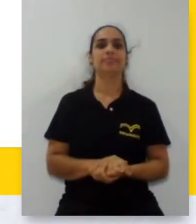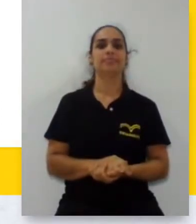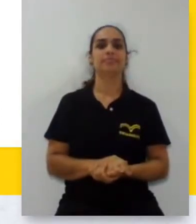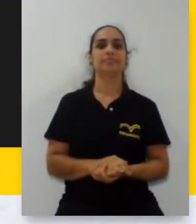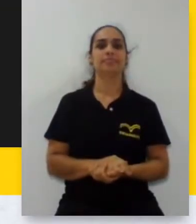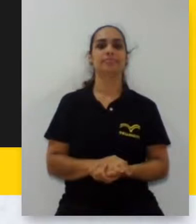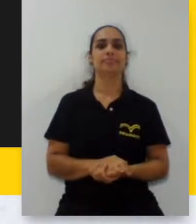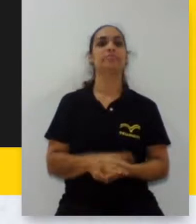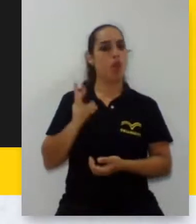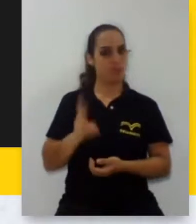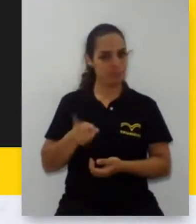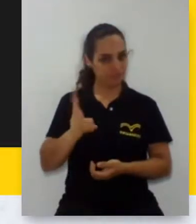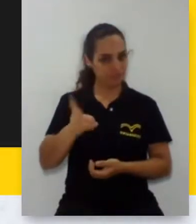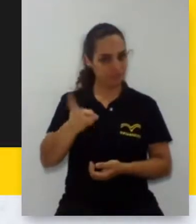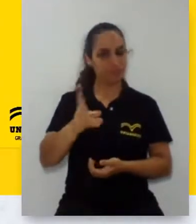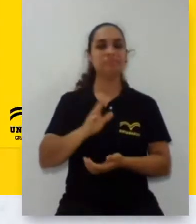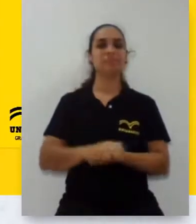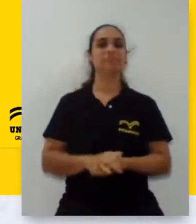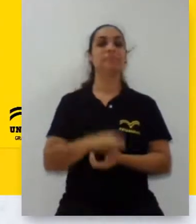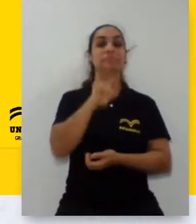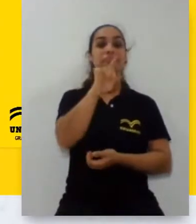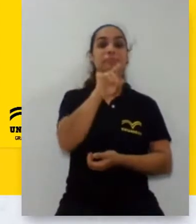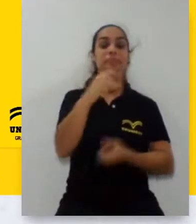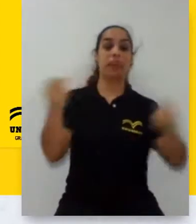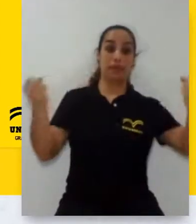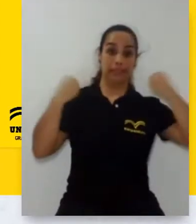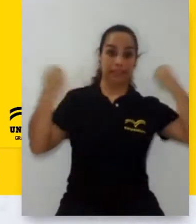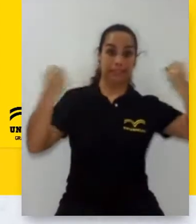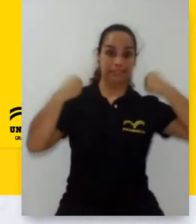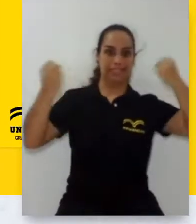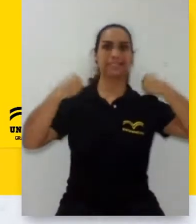exercício no calor, pessoal. Falei para vocês, então, exercício no calor.